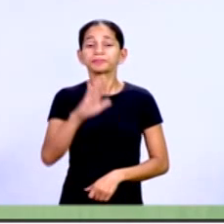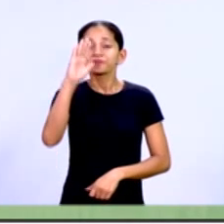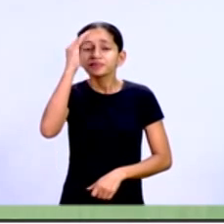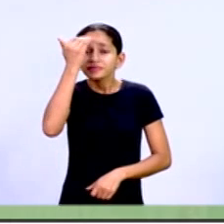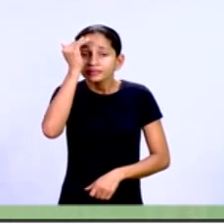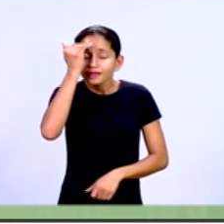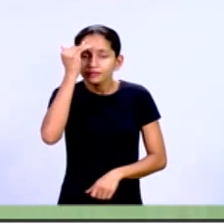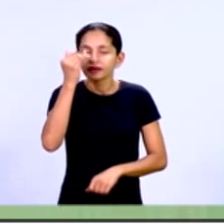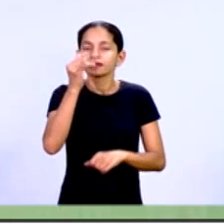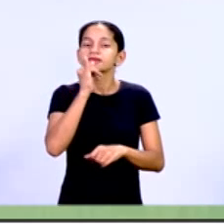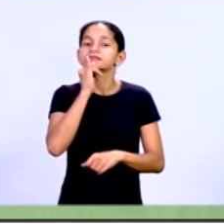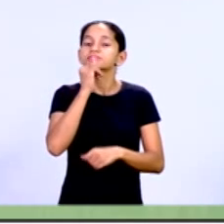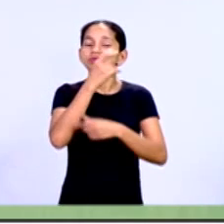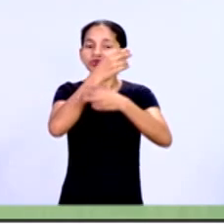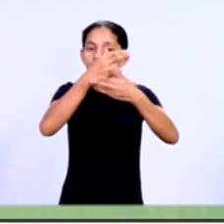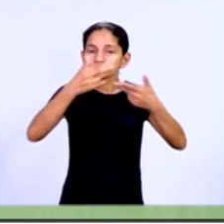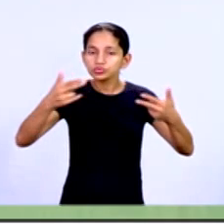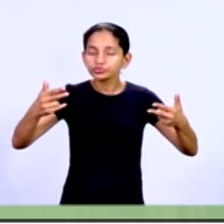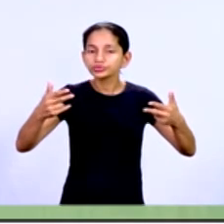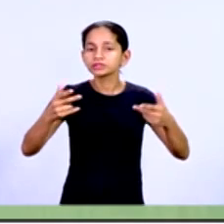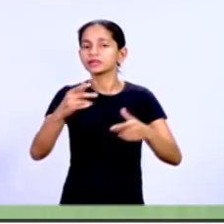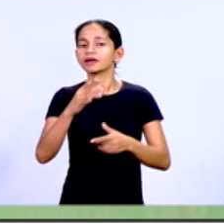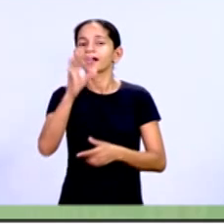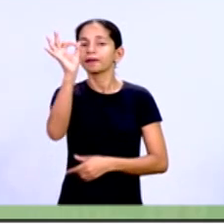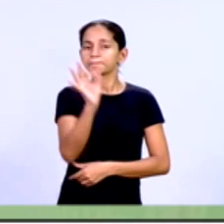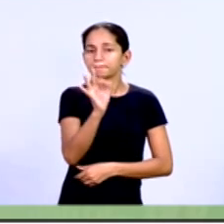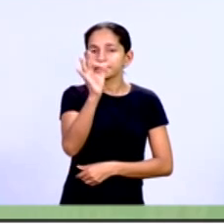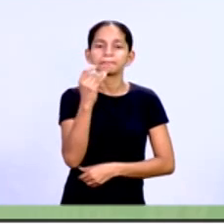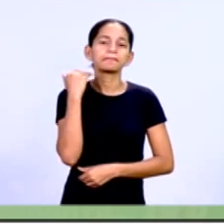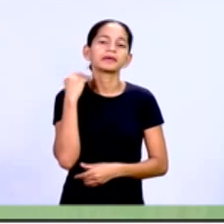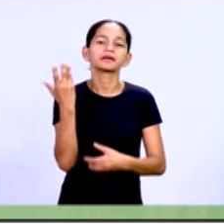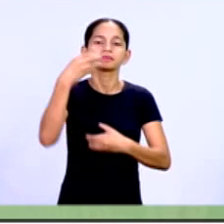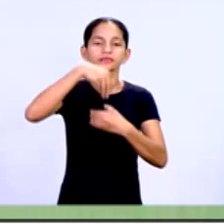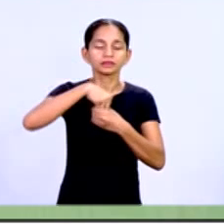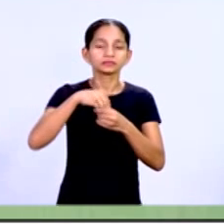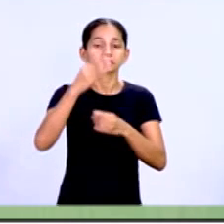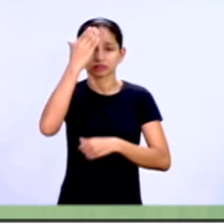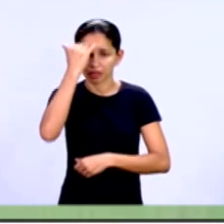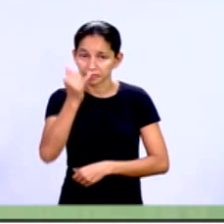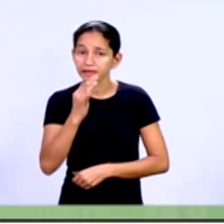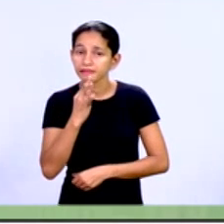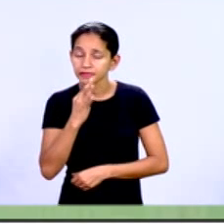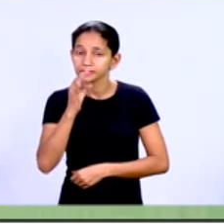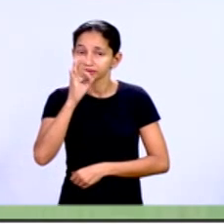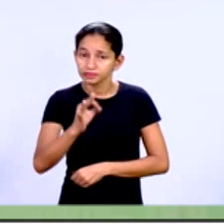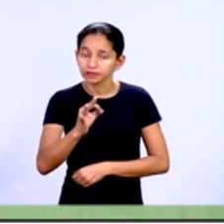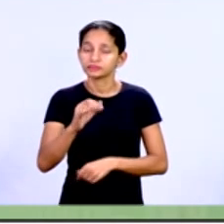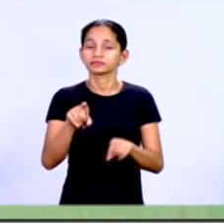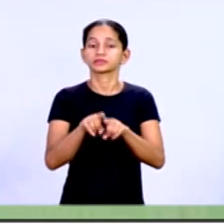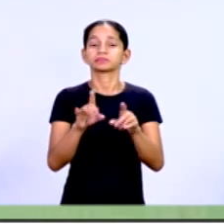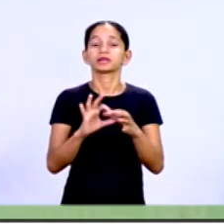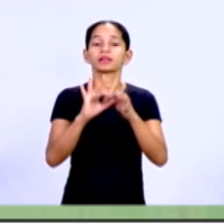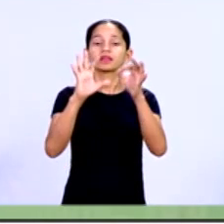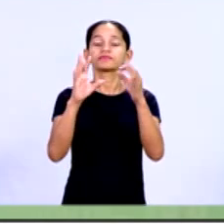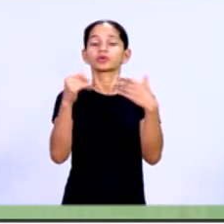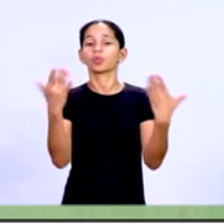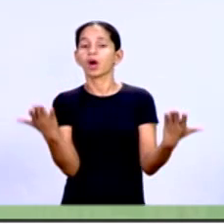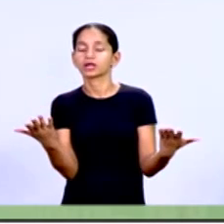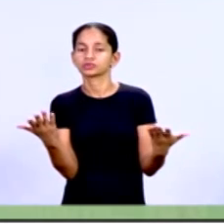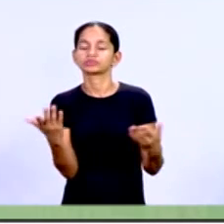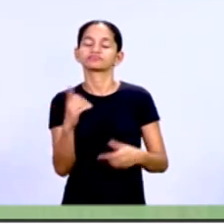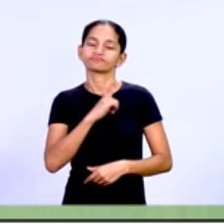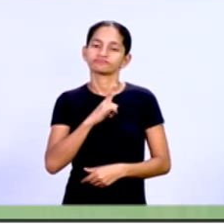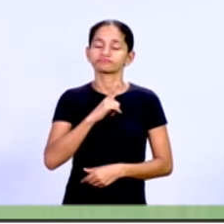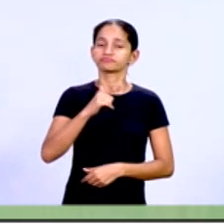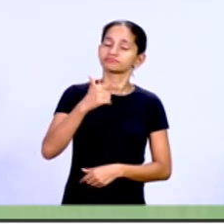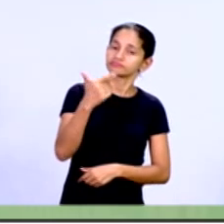Entender a origem e a destinação das tarifas bancárias. Conhecer os tipos de investimentos disponíveis no mercado e os tipos